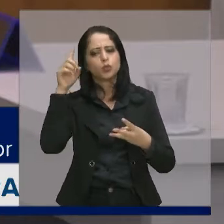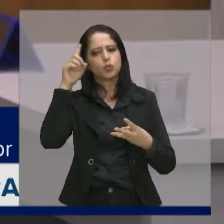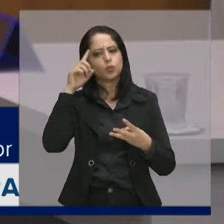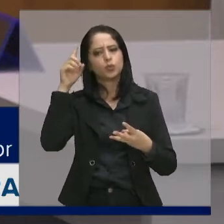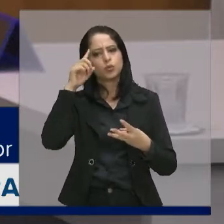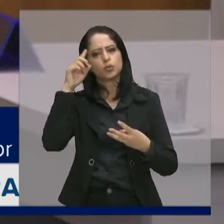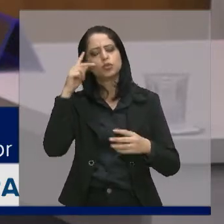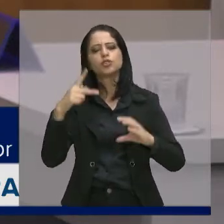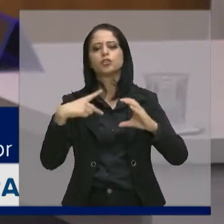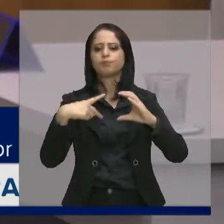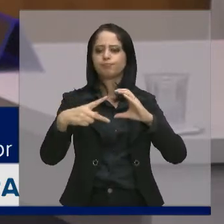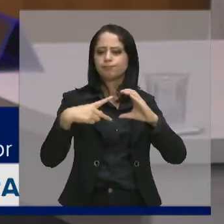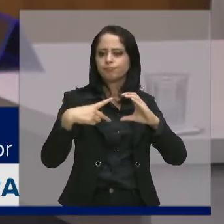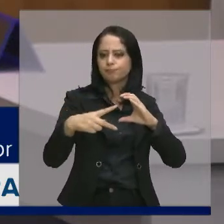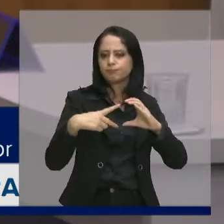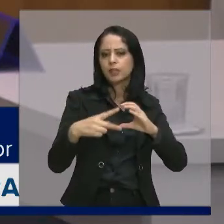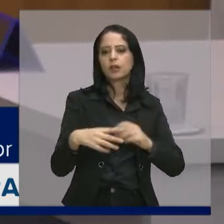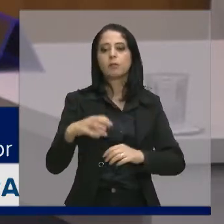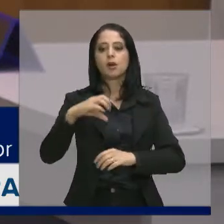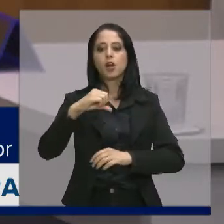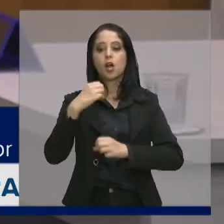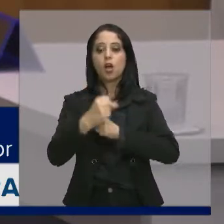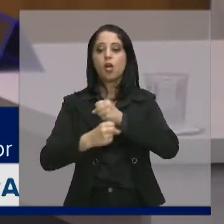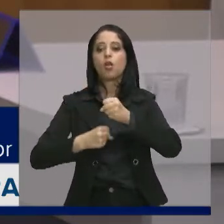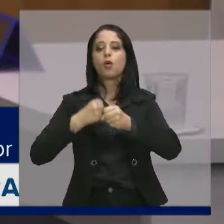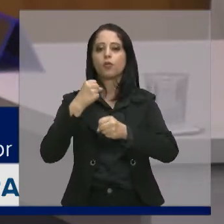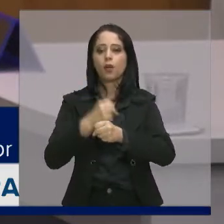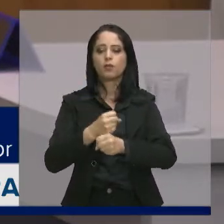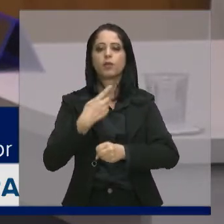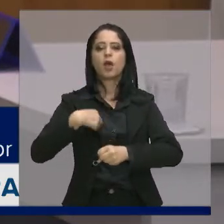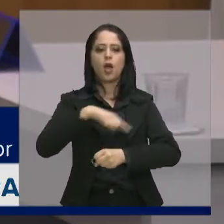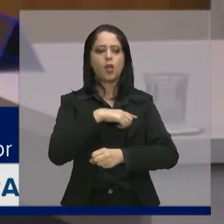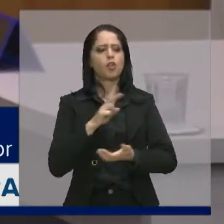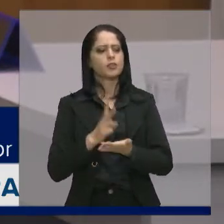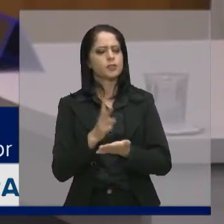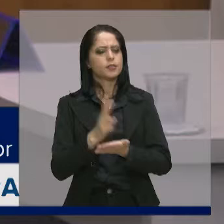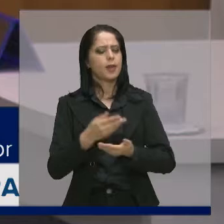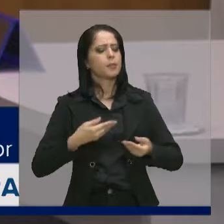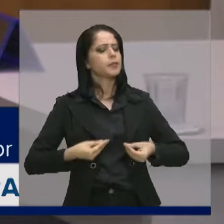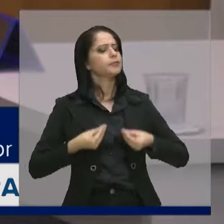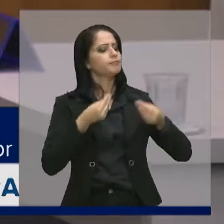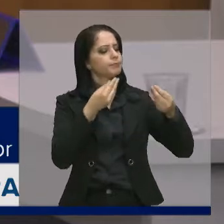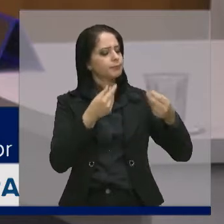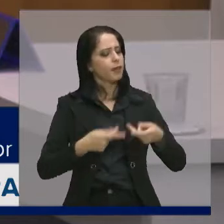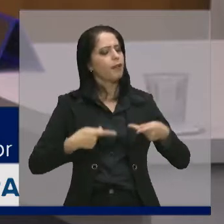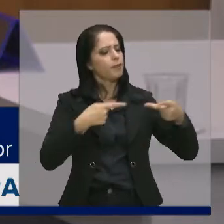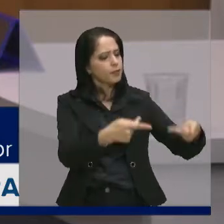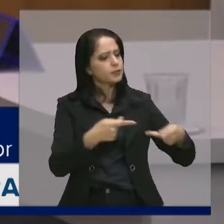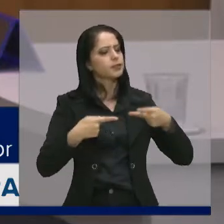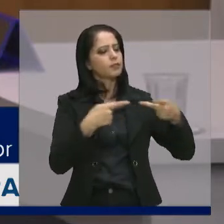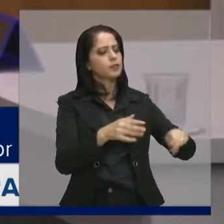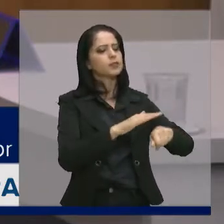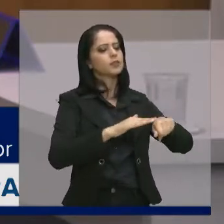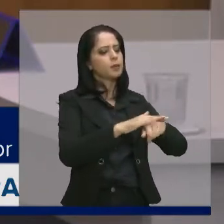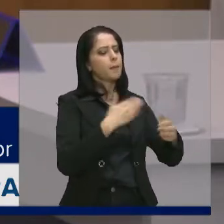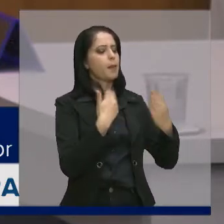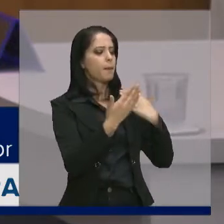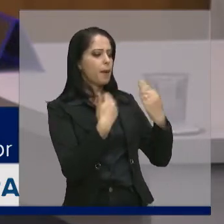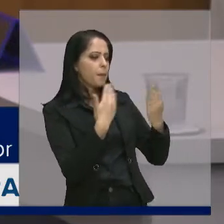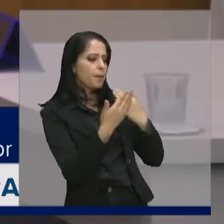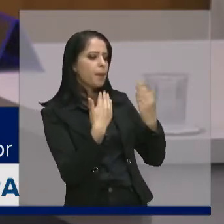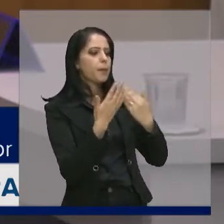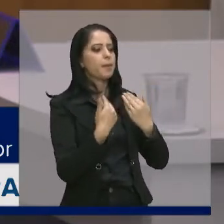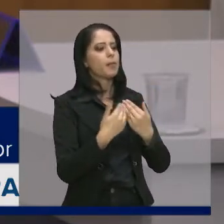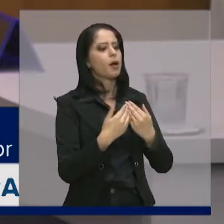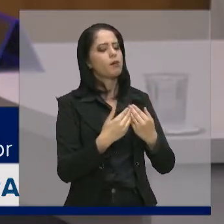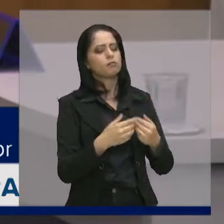Câmara Comunitária, nos últimos 9 anos, nos fortaleceu bastante para que hoje a gente possa levar ao conhecimento da